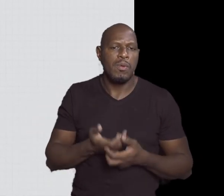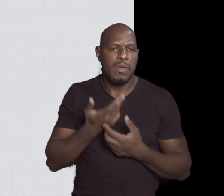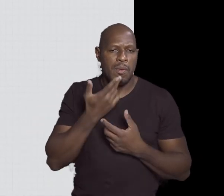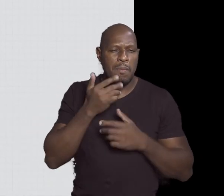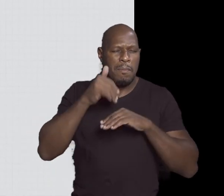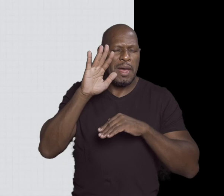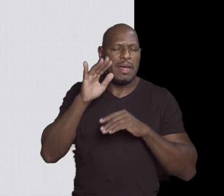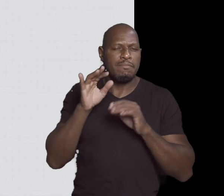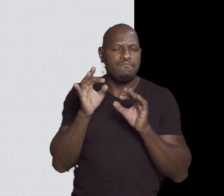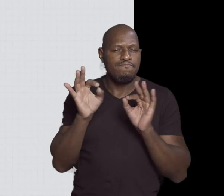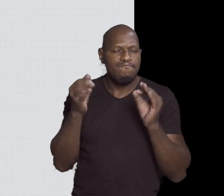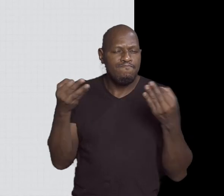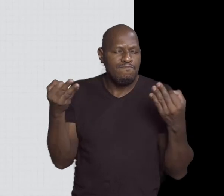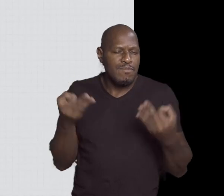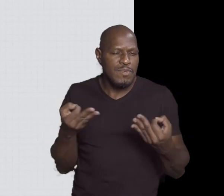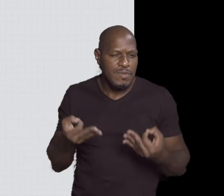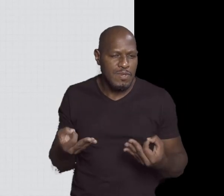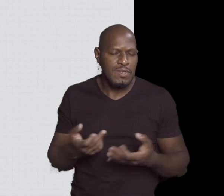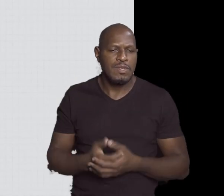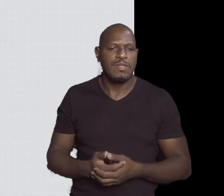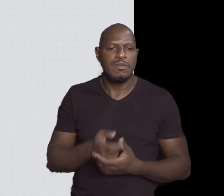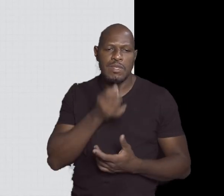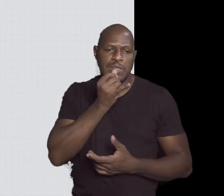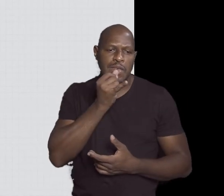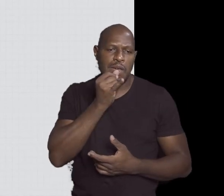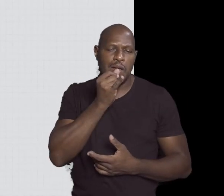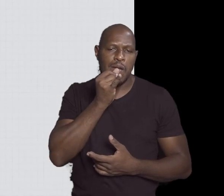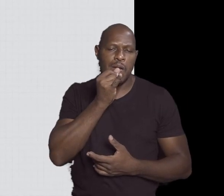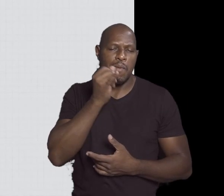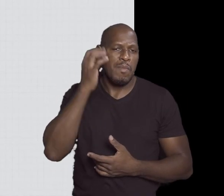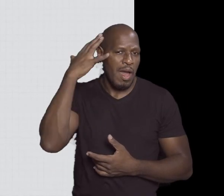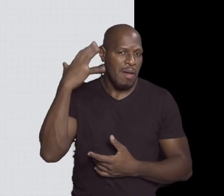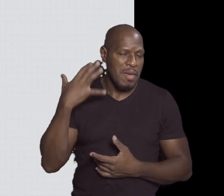melhor definição, como por exemplo esse cabelo.